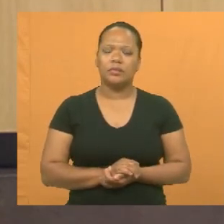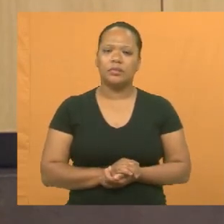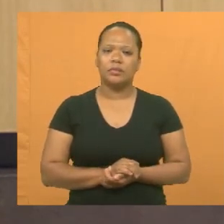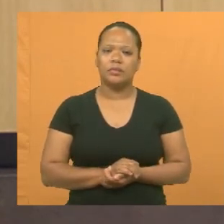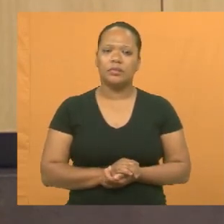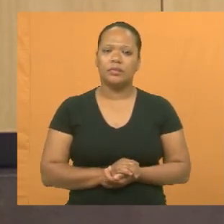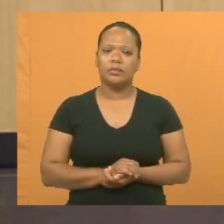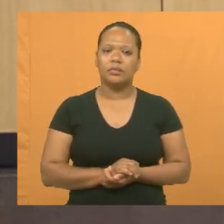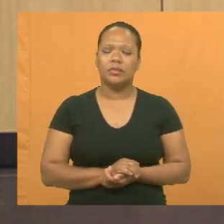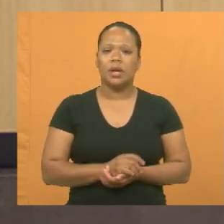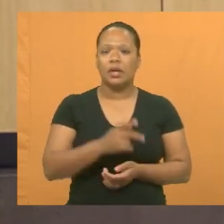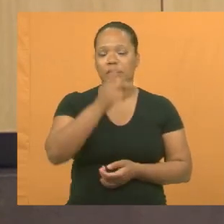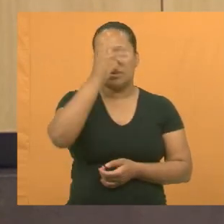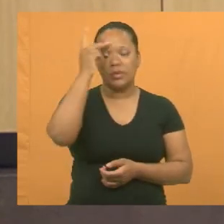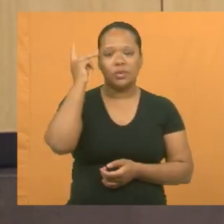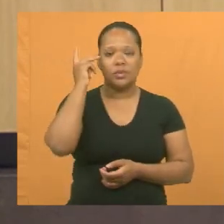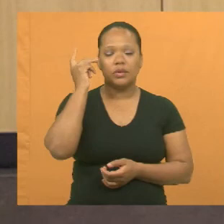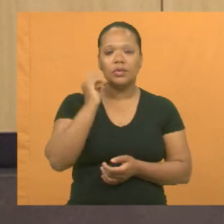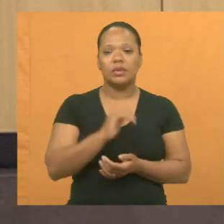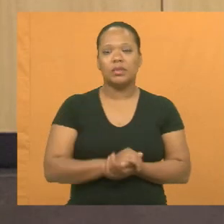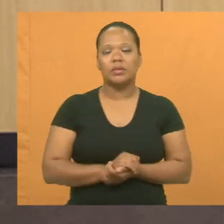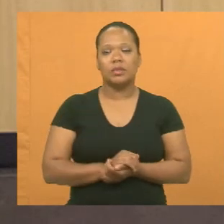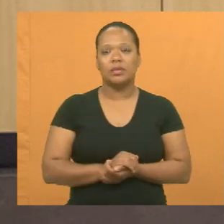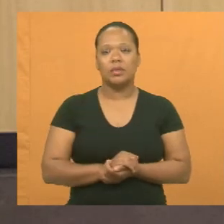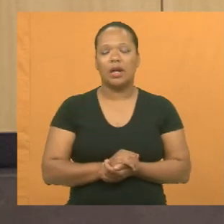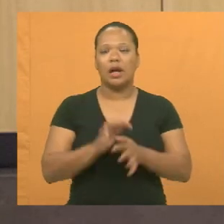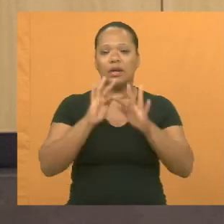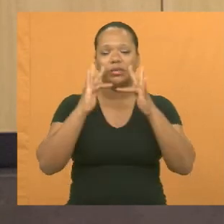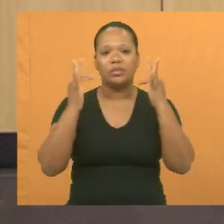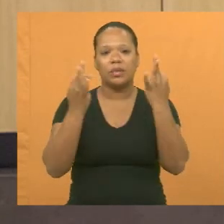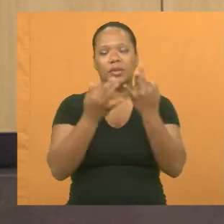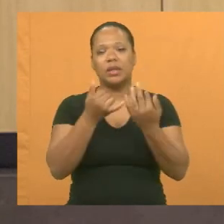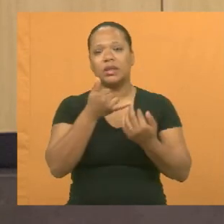Em memória dos entes queridos e solidários aos seus